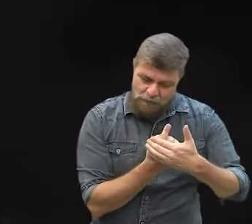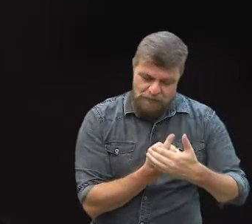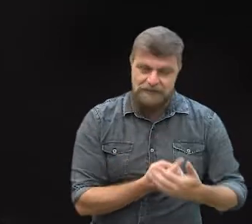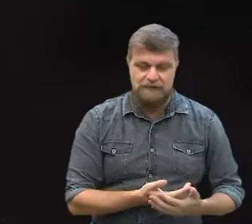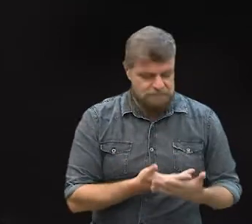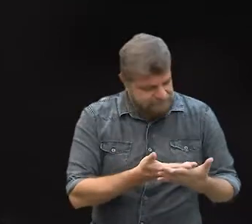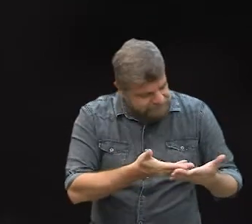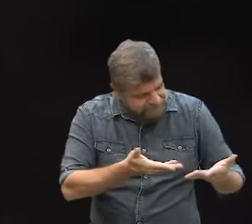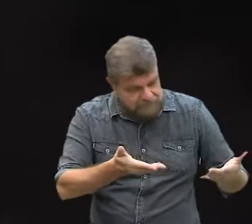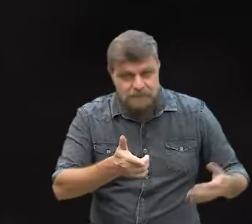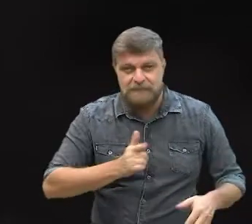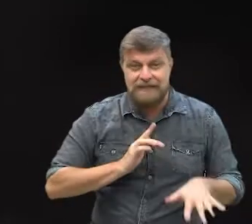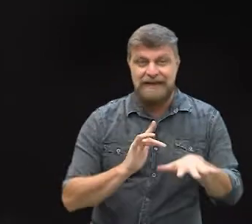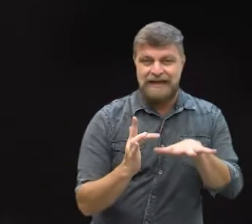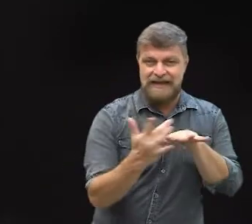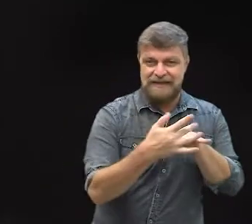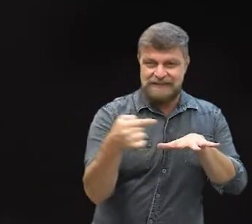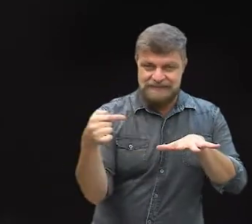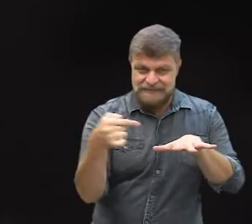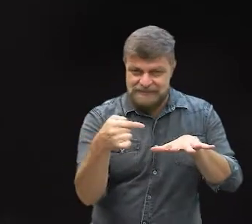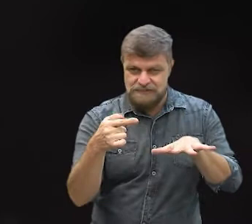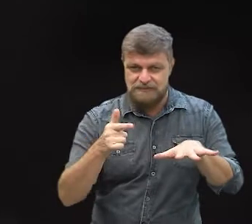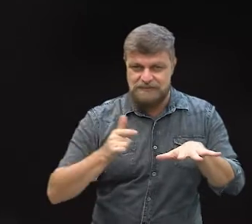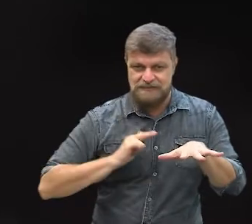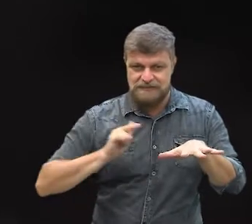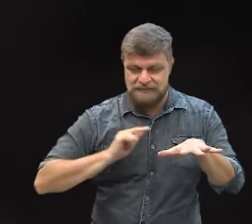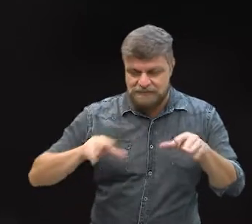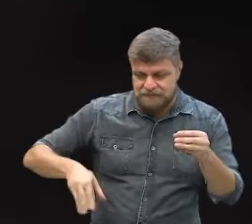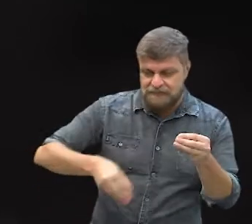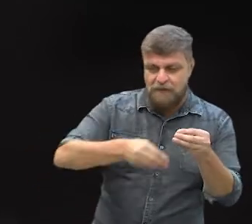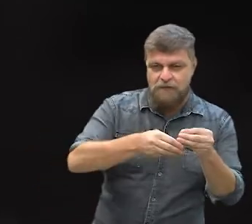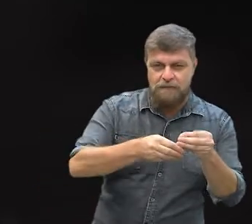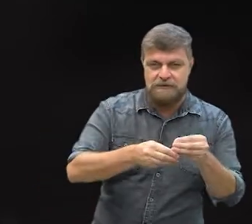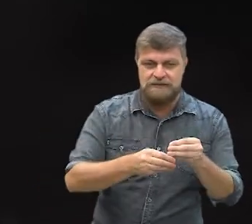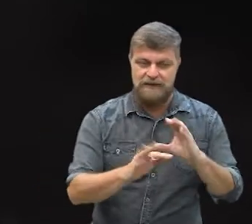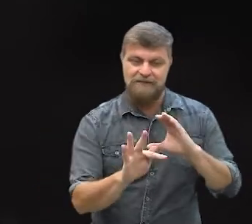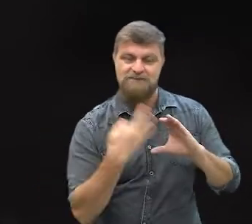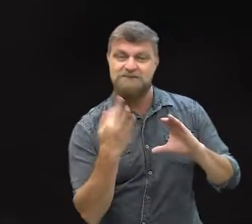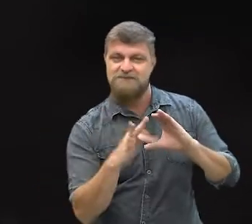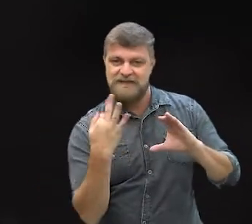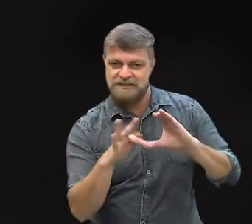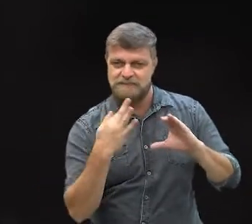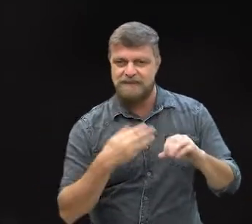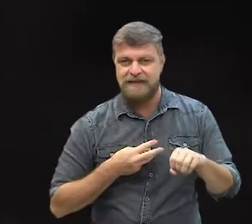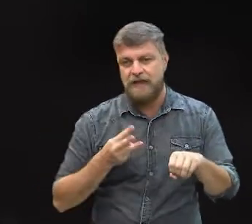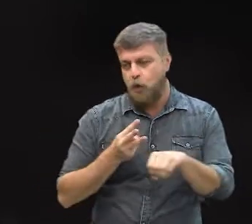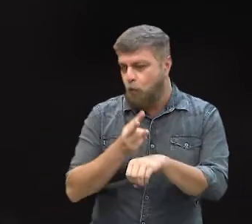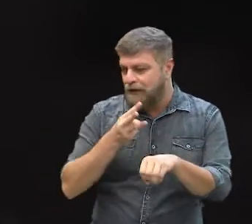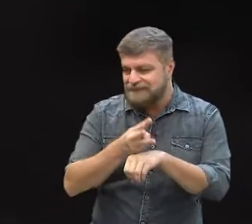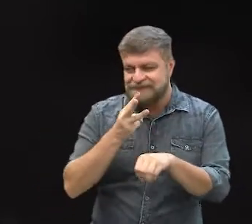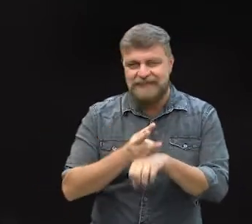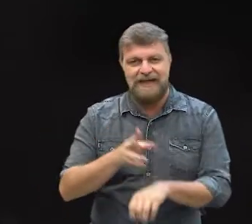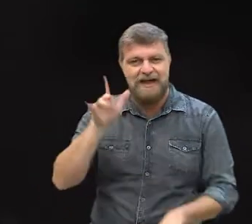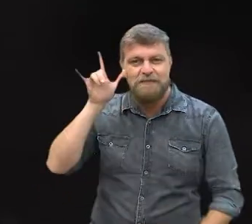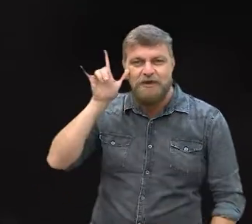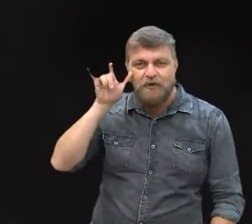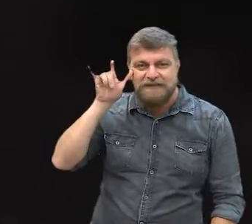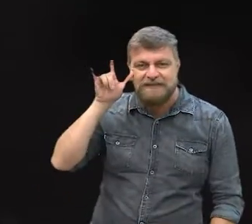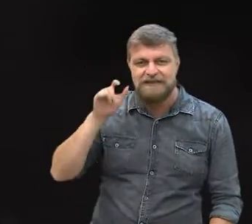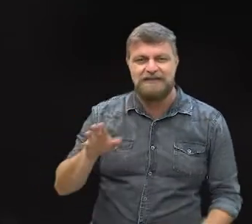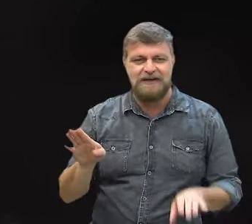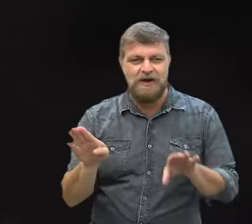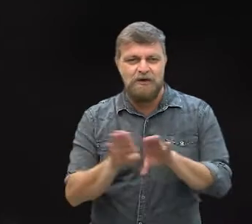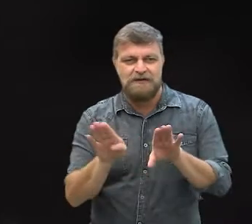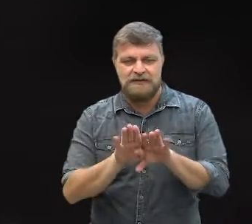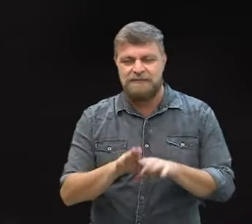se expandiu para as redes sociais em forma de feedback, no WhatsApp, em Instagram, em